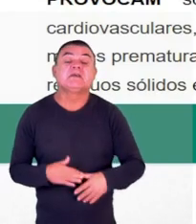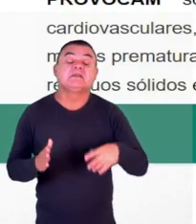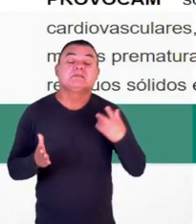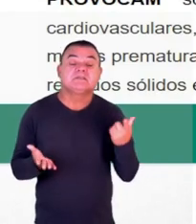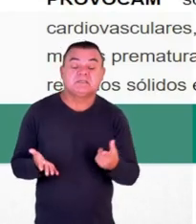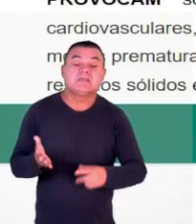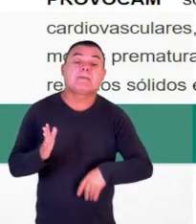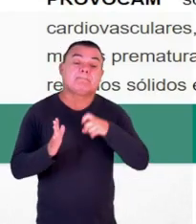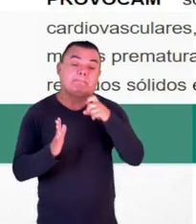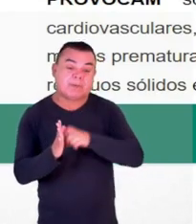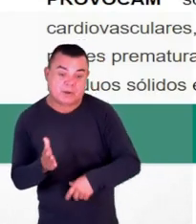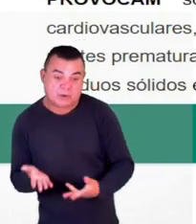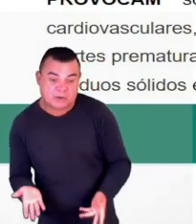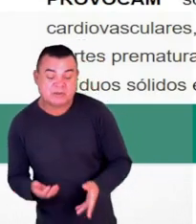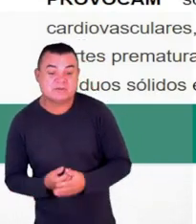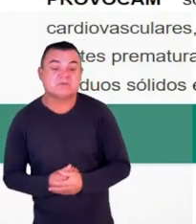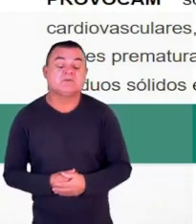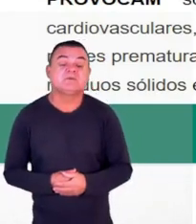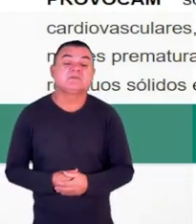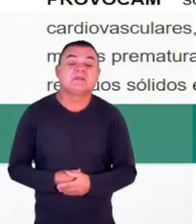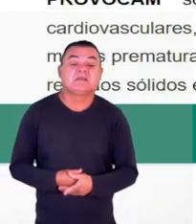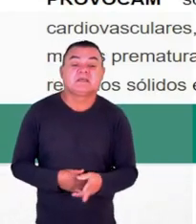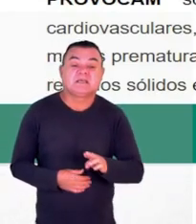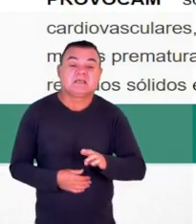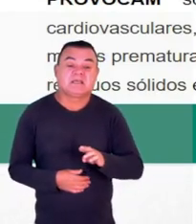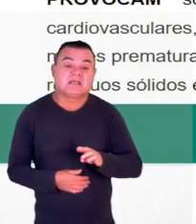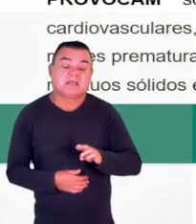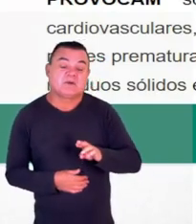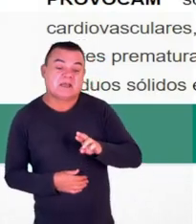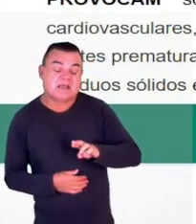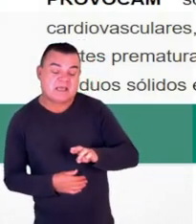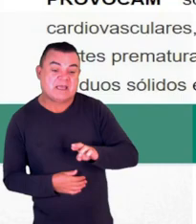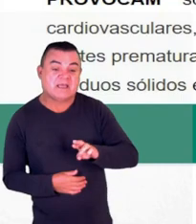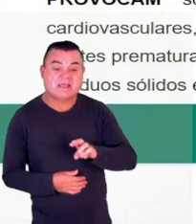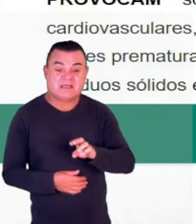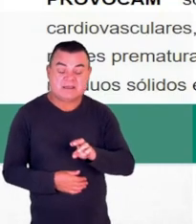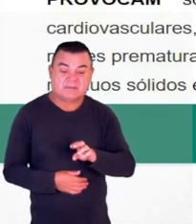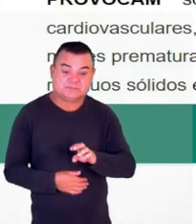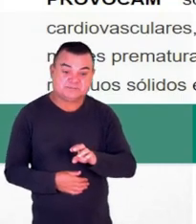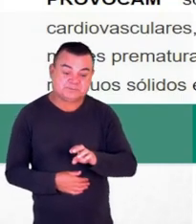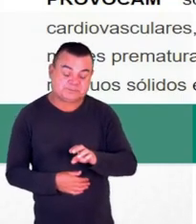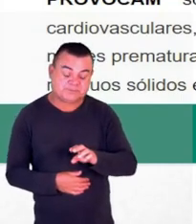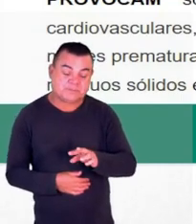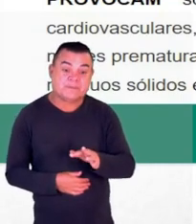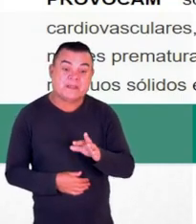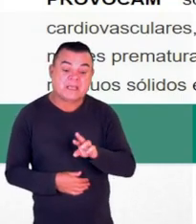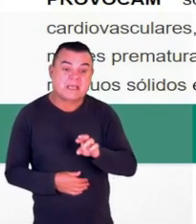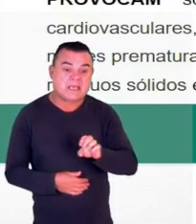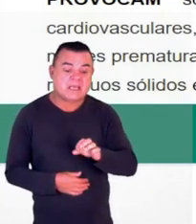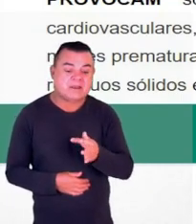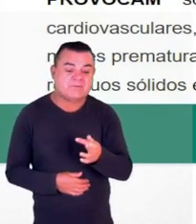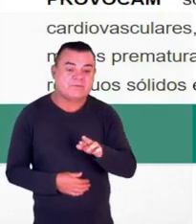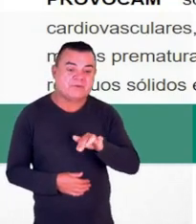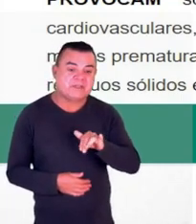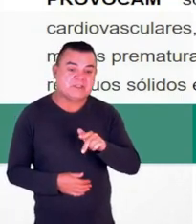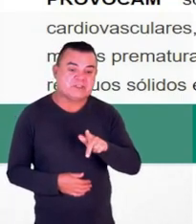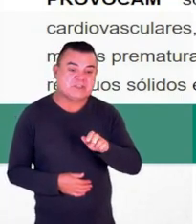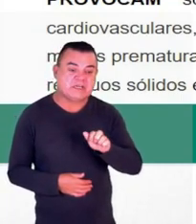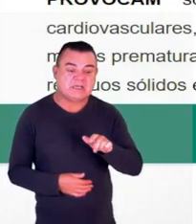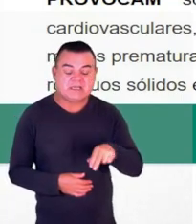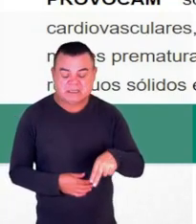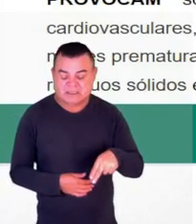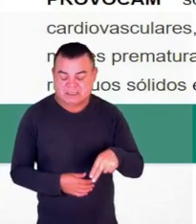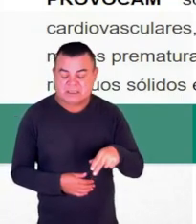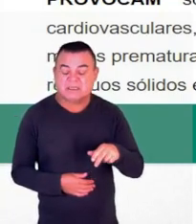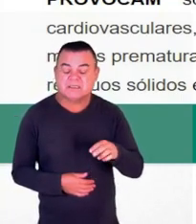Eh toda agenda agenda também que a gente tá agora debatendo né tributária eh tem vários estudos que mostram